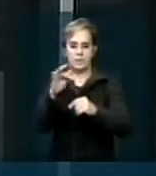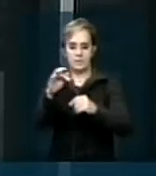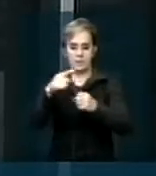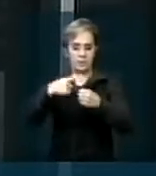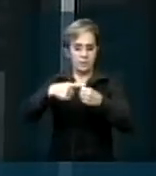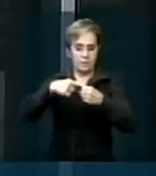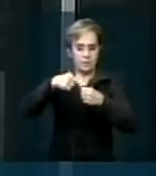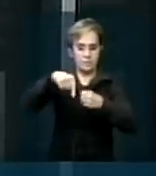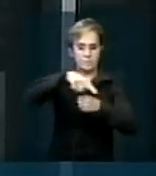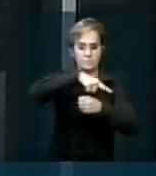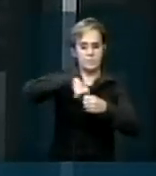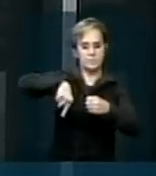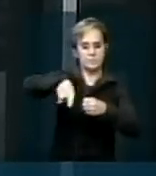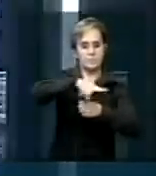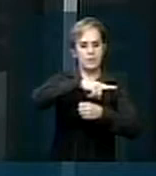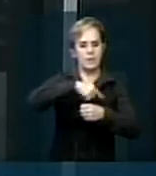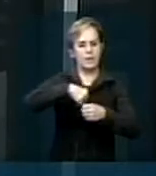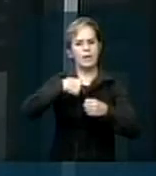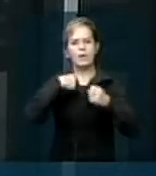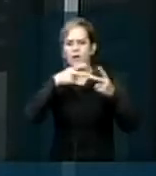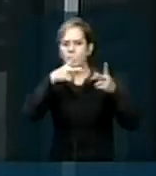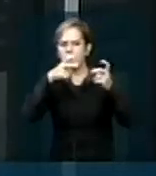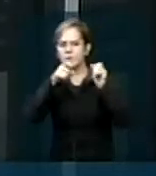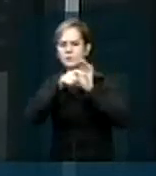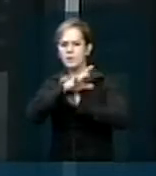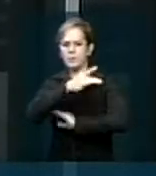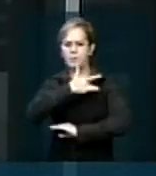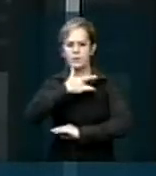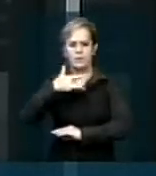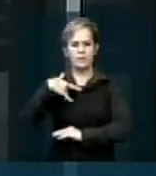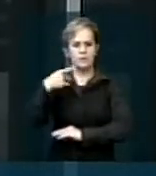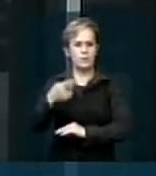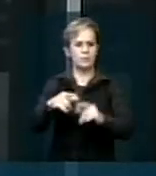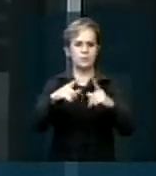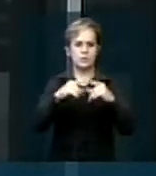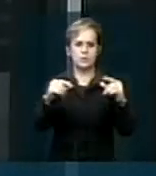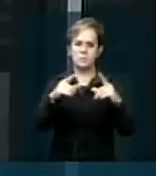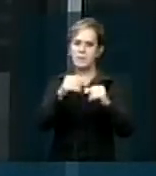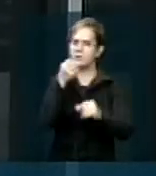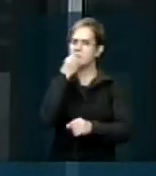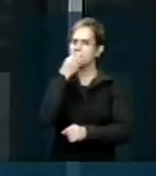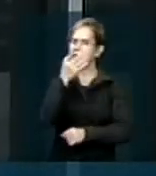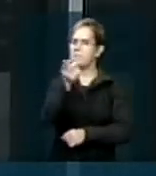Observo que a saúde de Brasília, ela não vai bem,